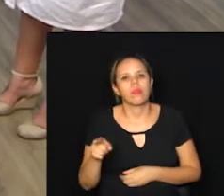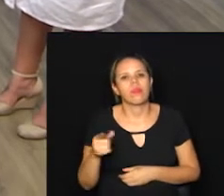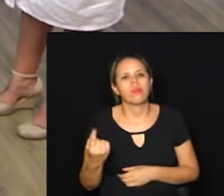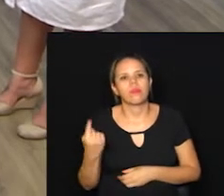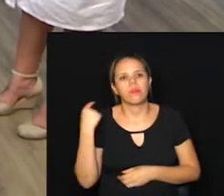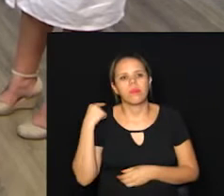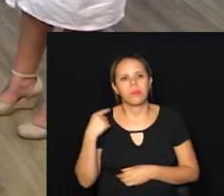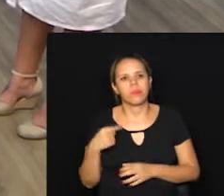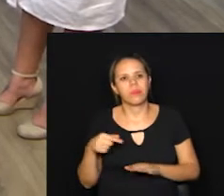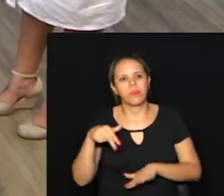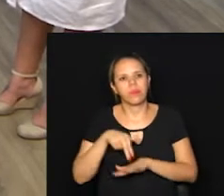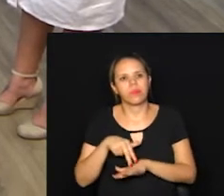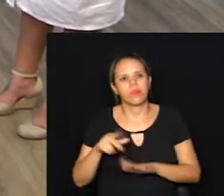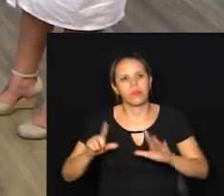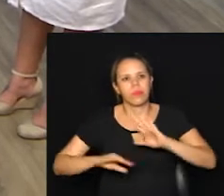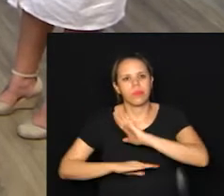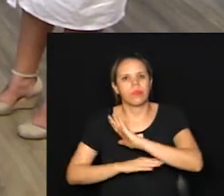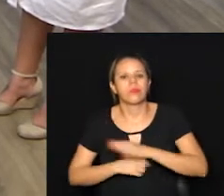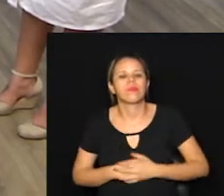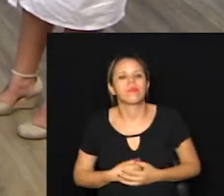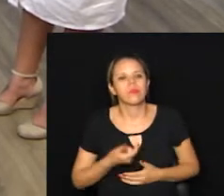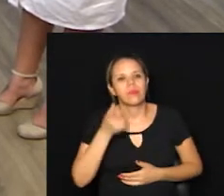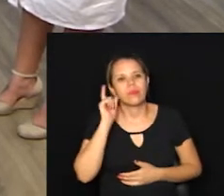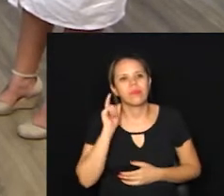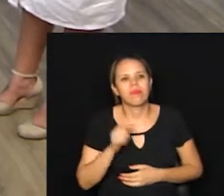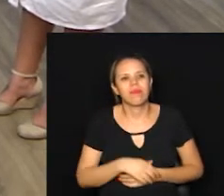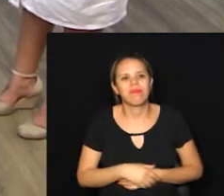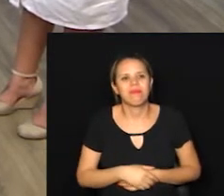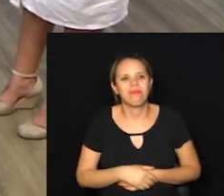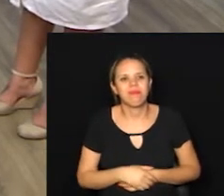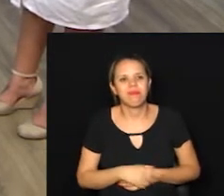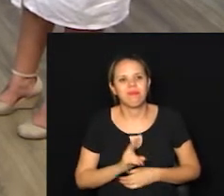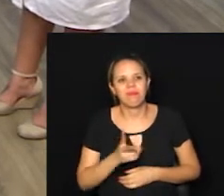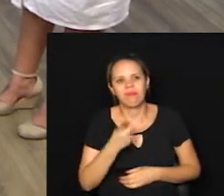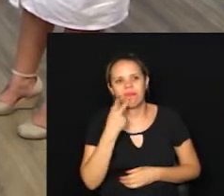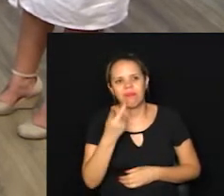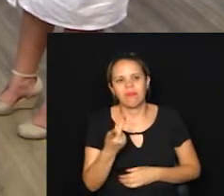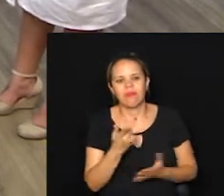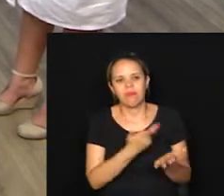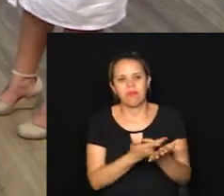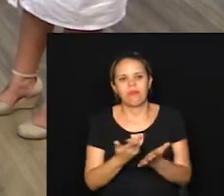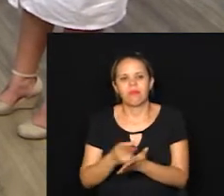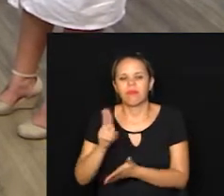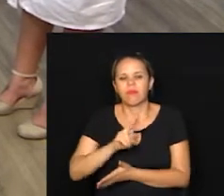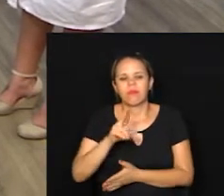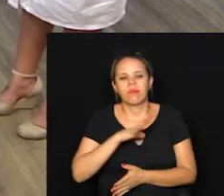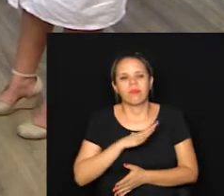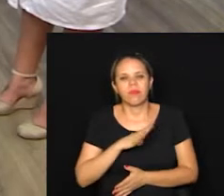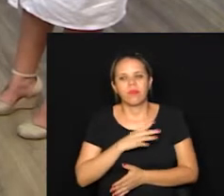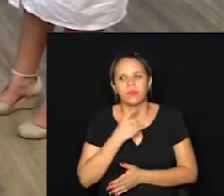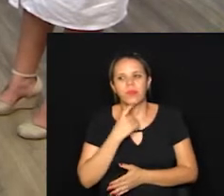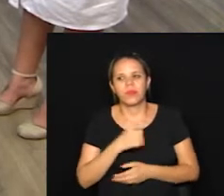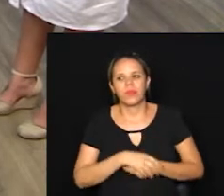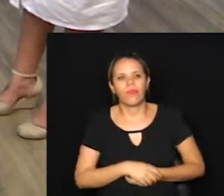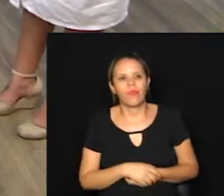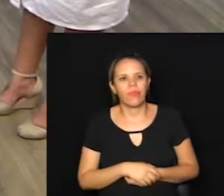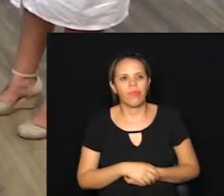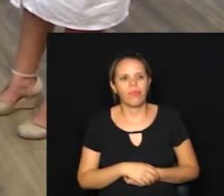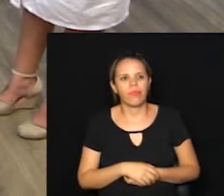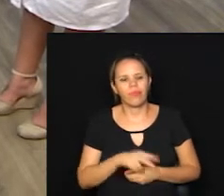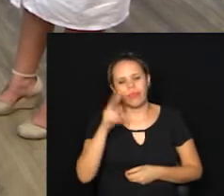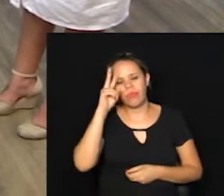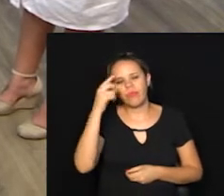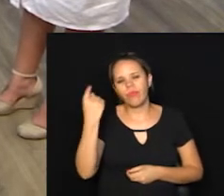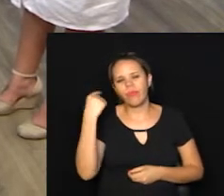última aparição aqui no Câmara Total ontem, a gente sempre fala dos leitos ocupados na cidade de Campinas. Se